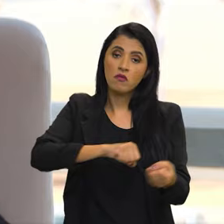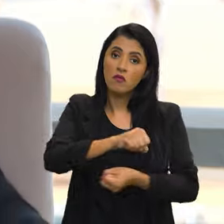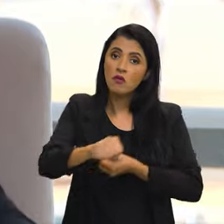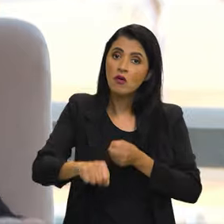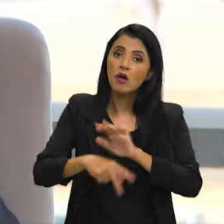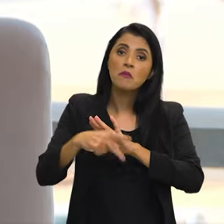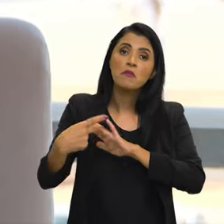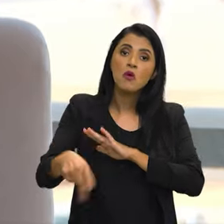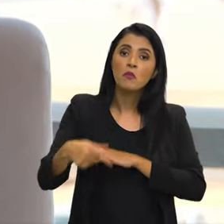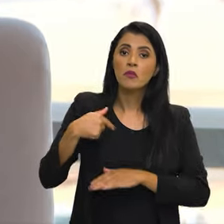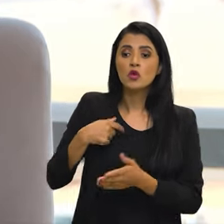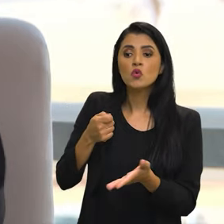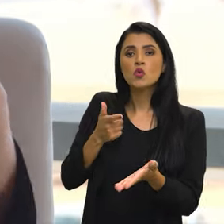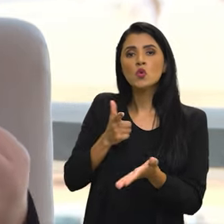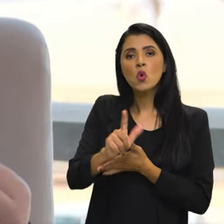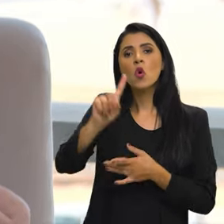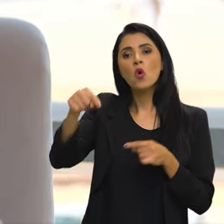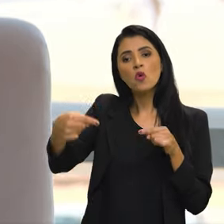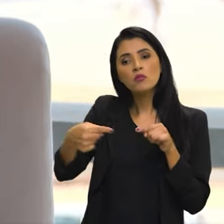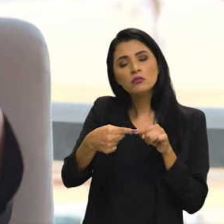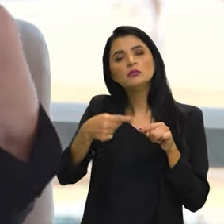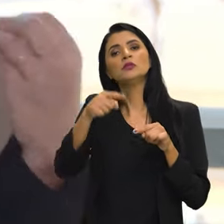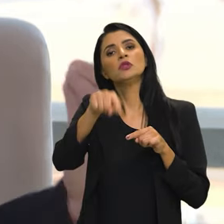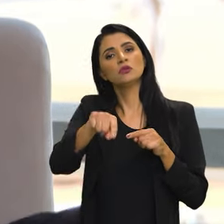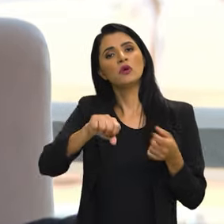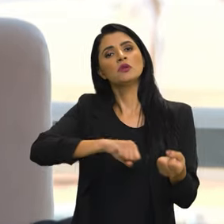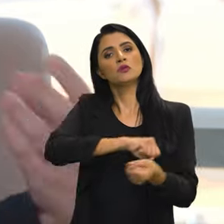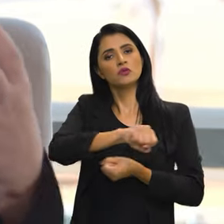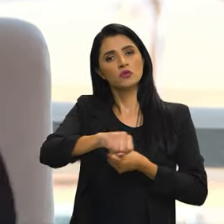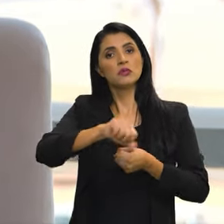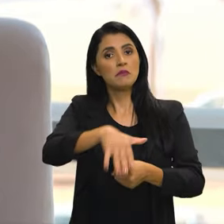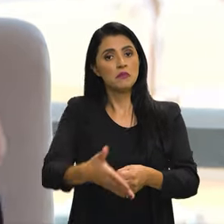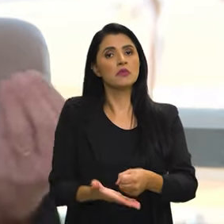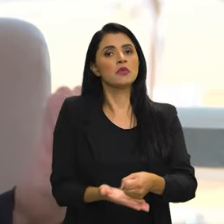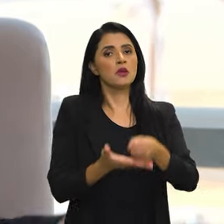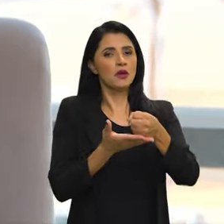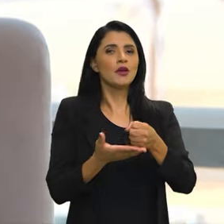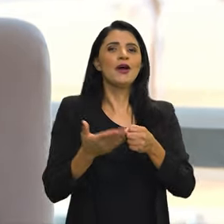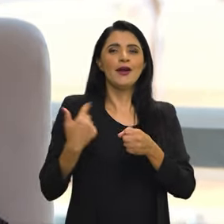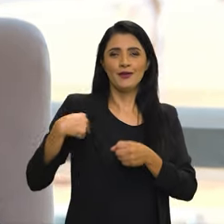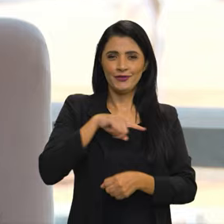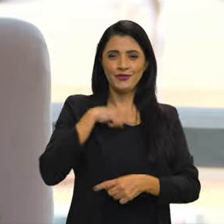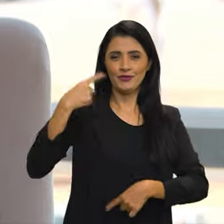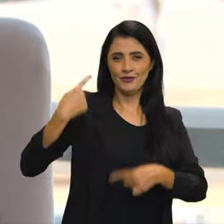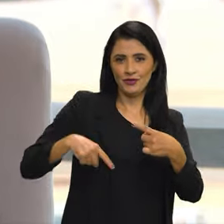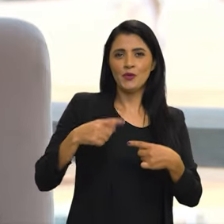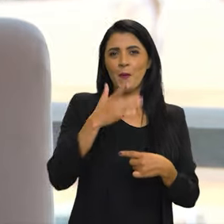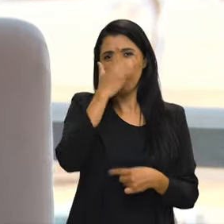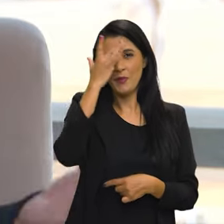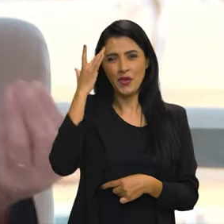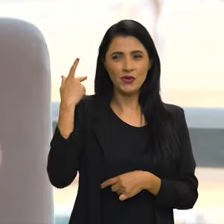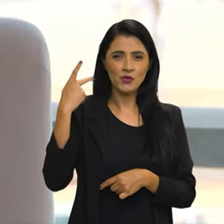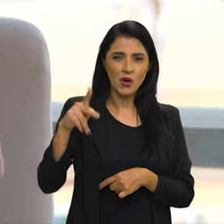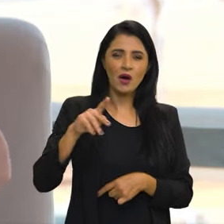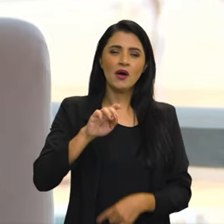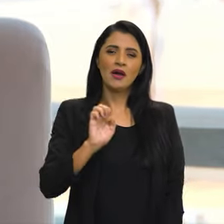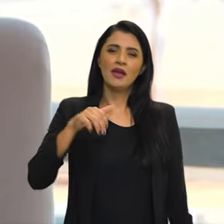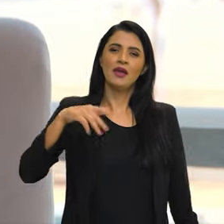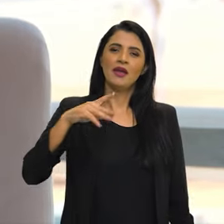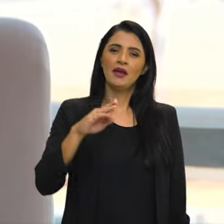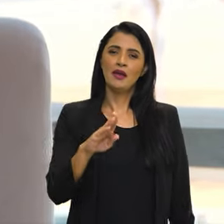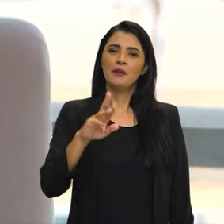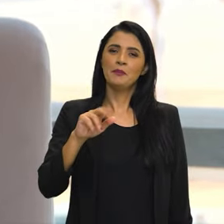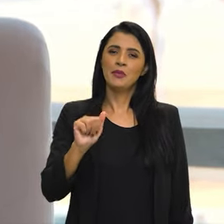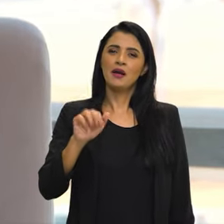sustentabilidade. Como é que eu compro de uma maneira sustentável? A gente estava discutindo isso. Outro dia, o pessoal da Embratur me ligou porque eles queriam